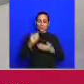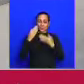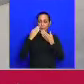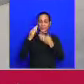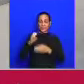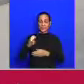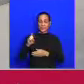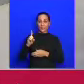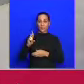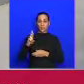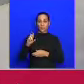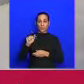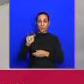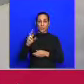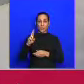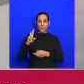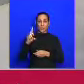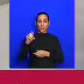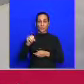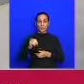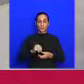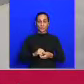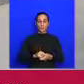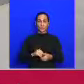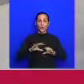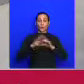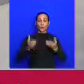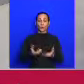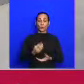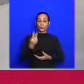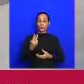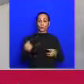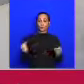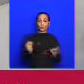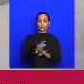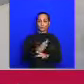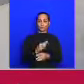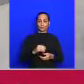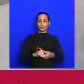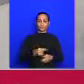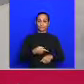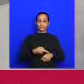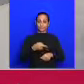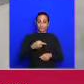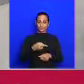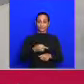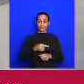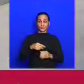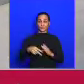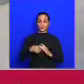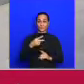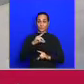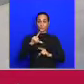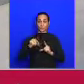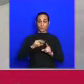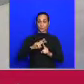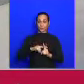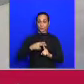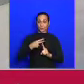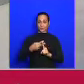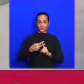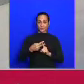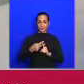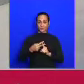Obrigado, Eduardo. Muito bem. Globo número 2 recarregado. E agora sim nós vamos fazer o segundo sorteio